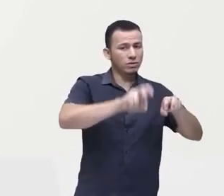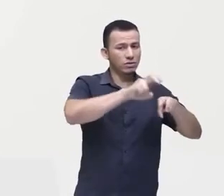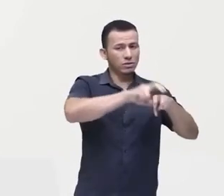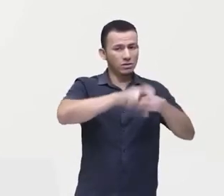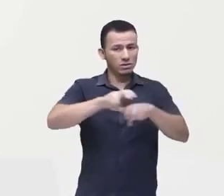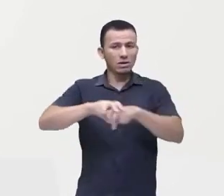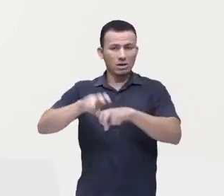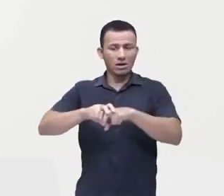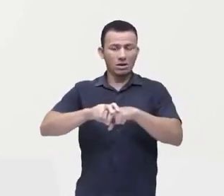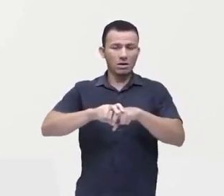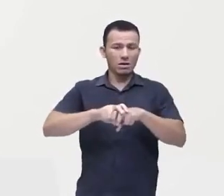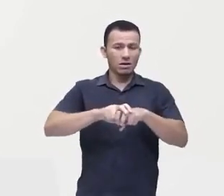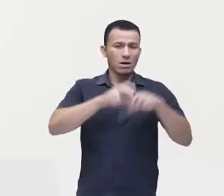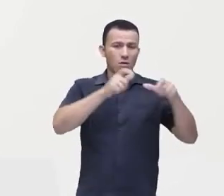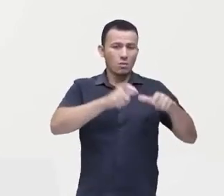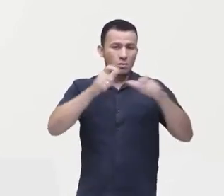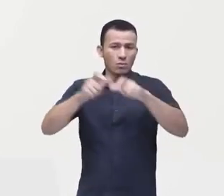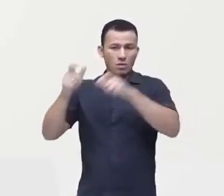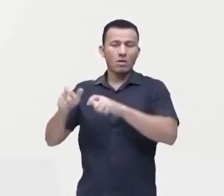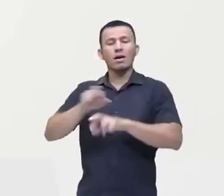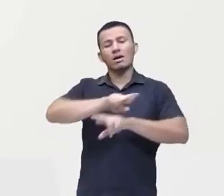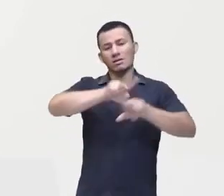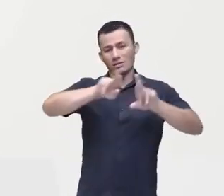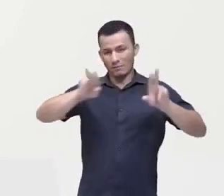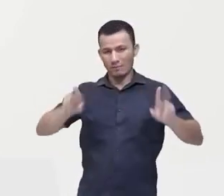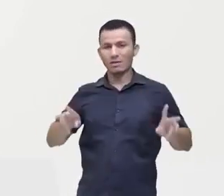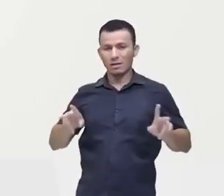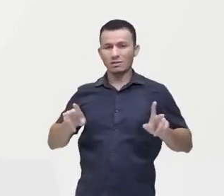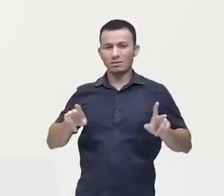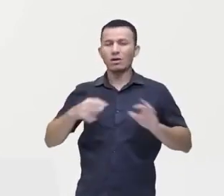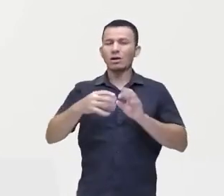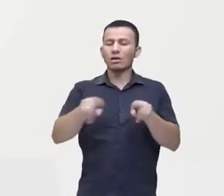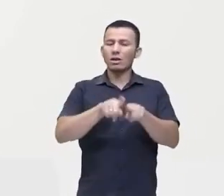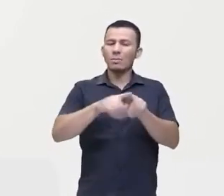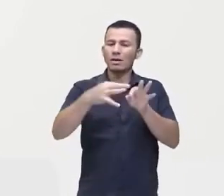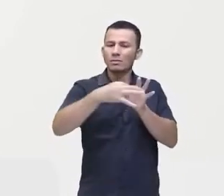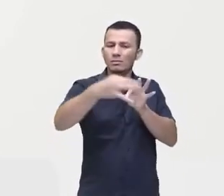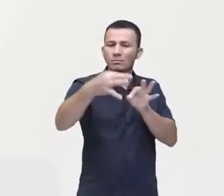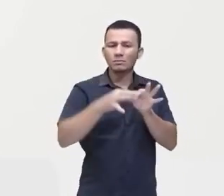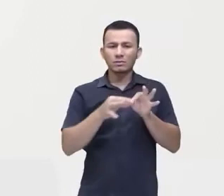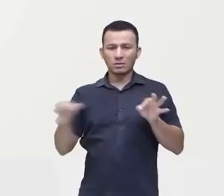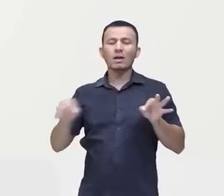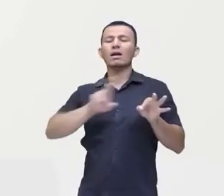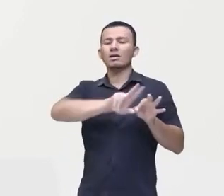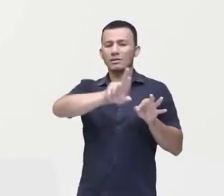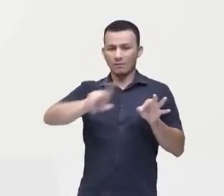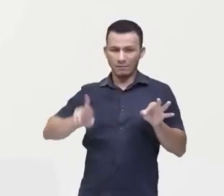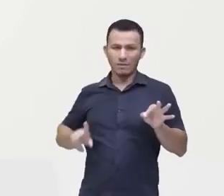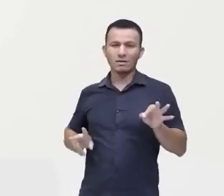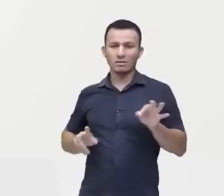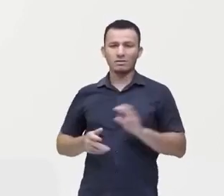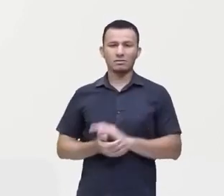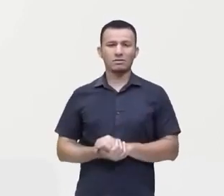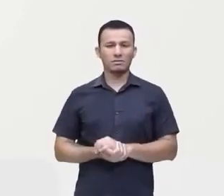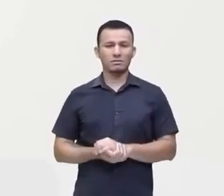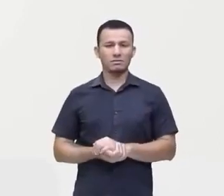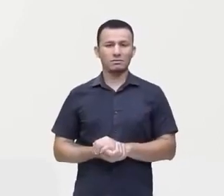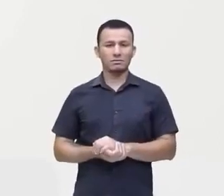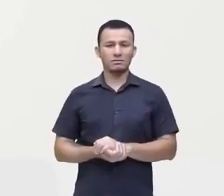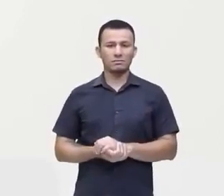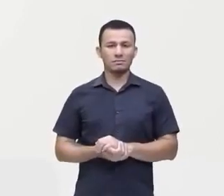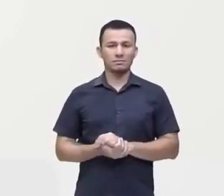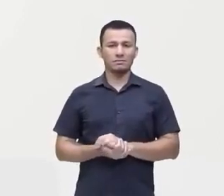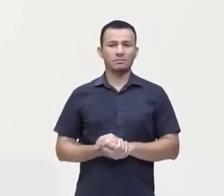nós vamos estar em pontos diferentes. As distâncias vão ser diferentes. Aqui, ó,